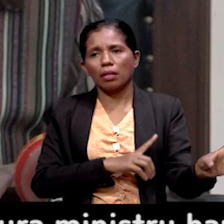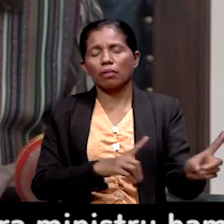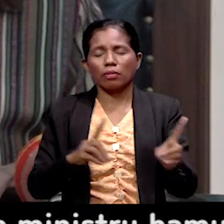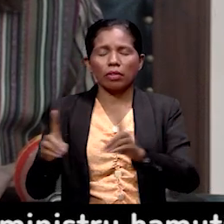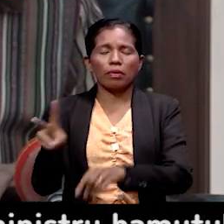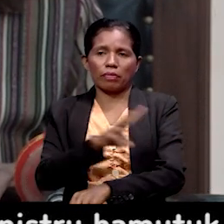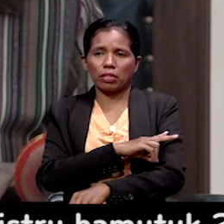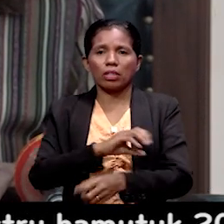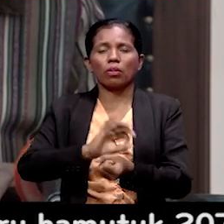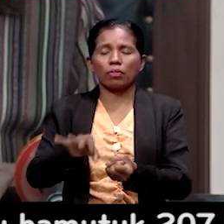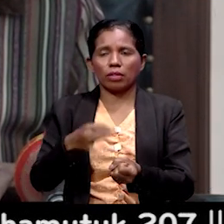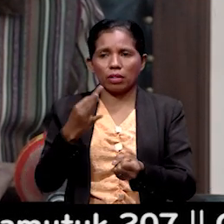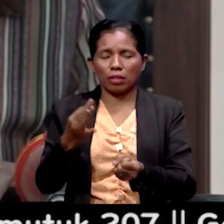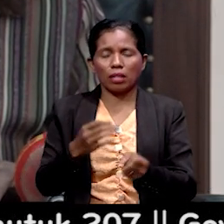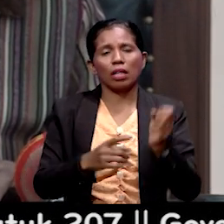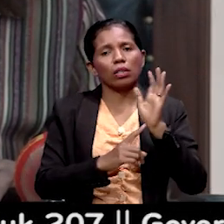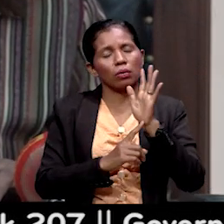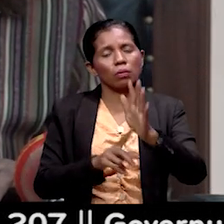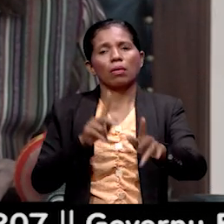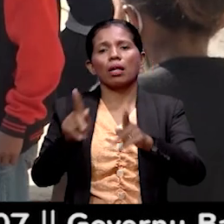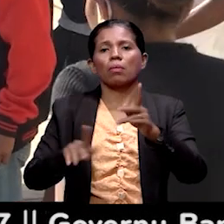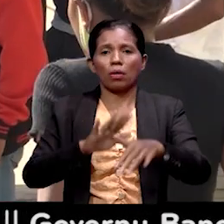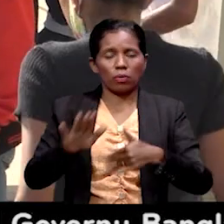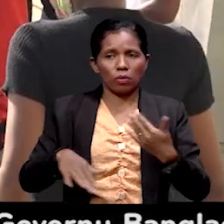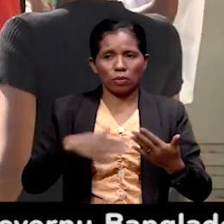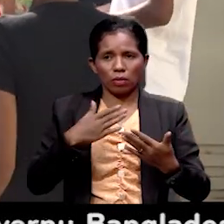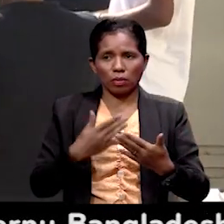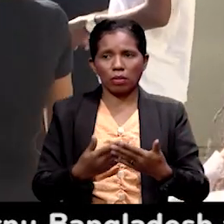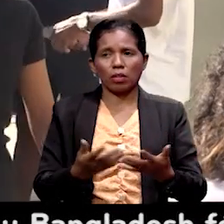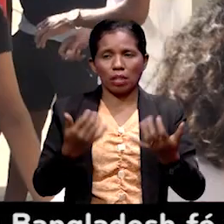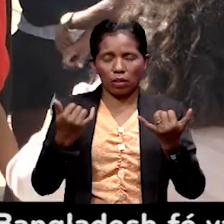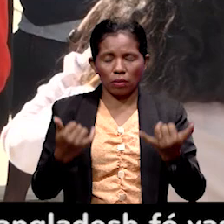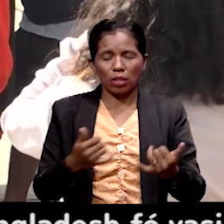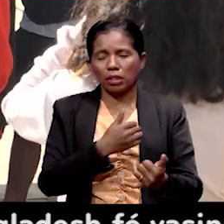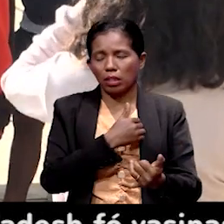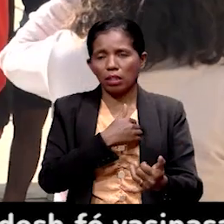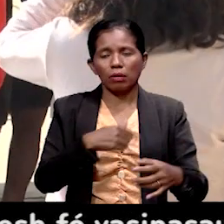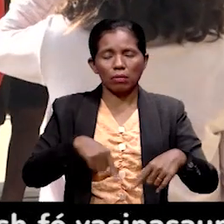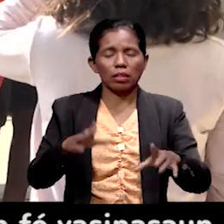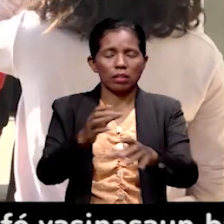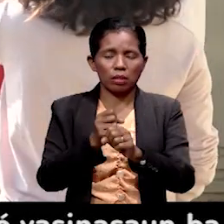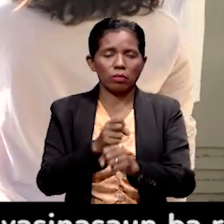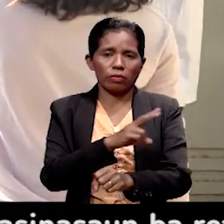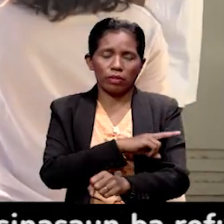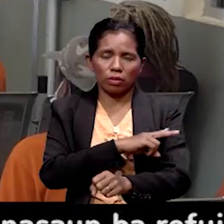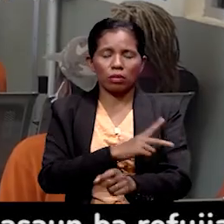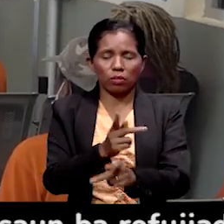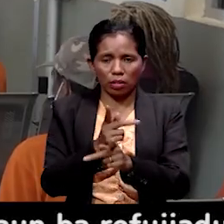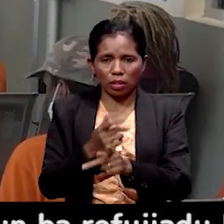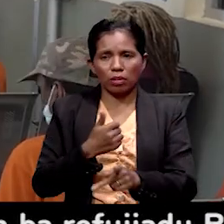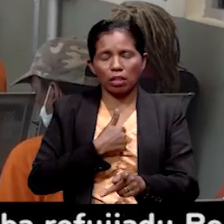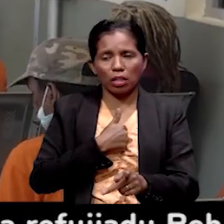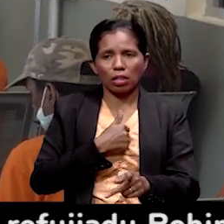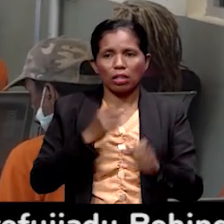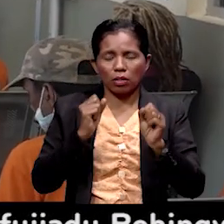Vacinação COVID-19 apela ba população sira nebe mak elegível atu simu vacina horibele protezean husi